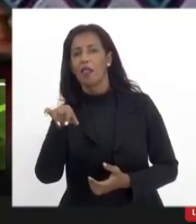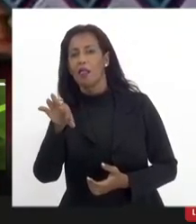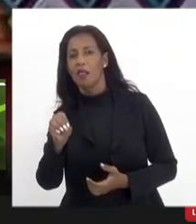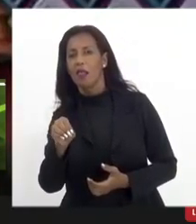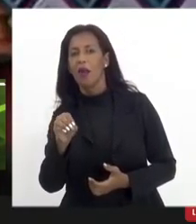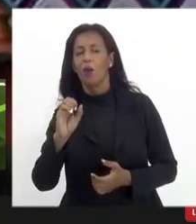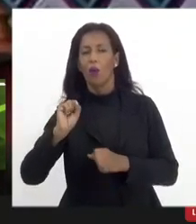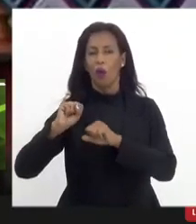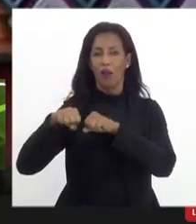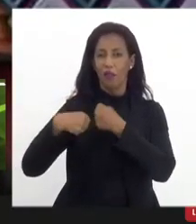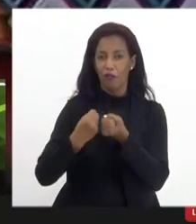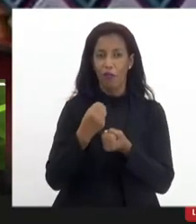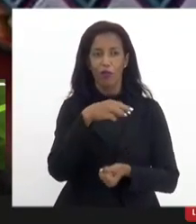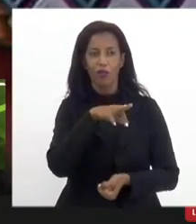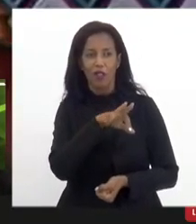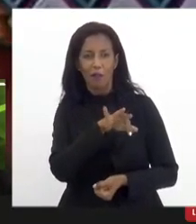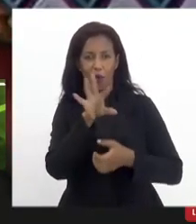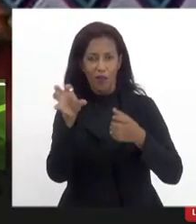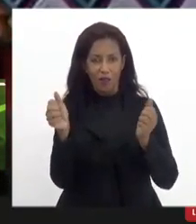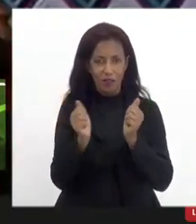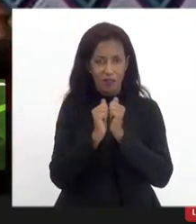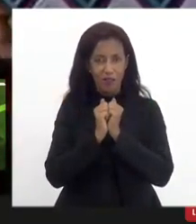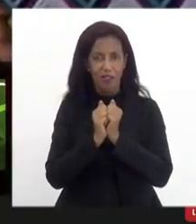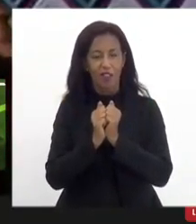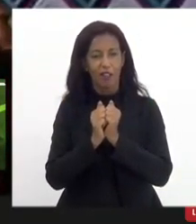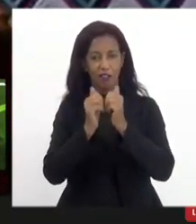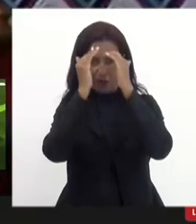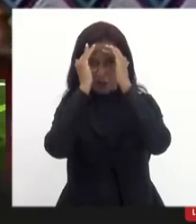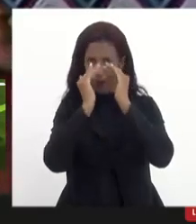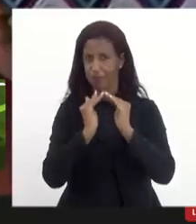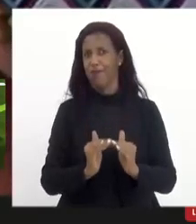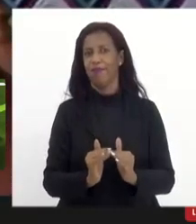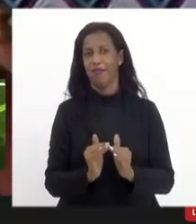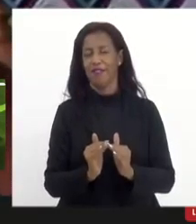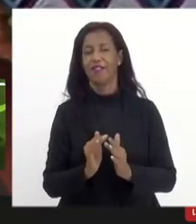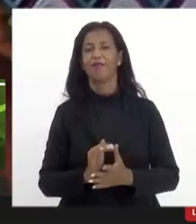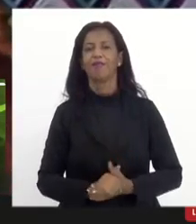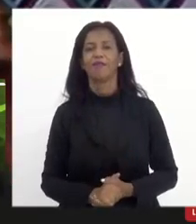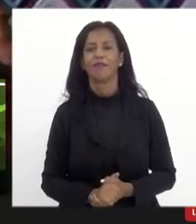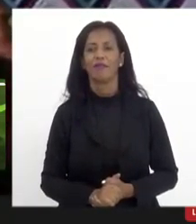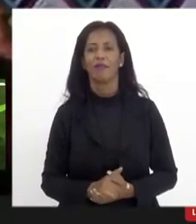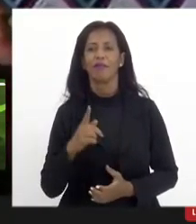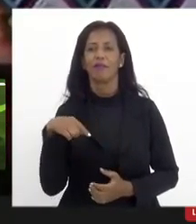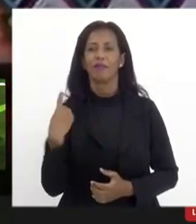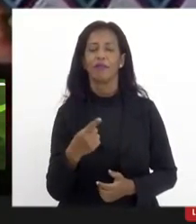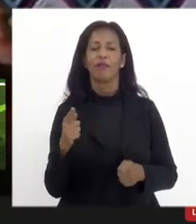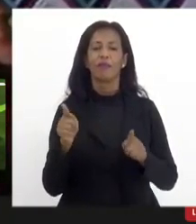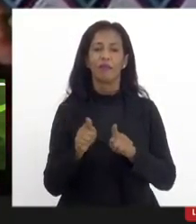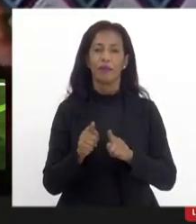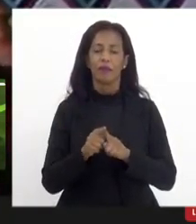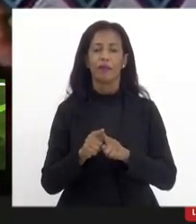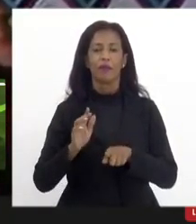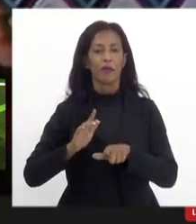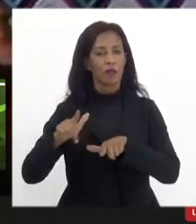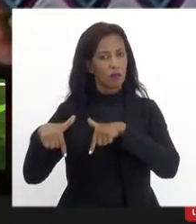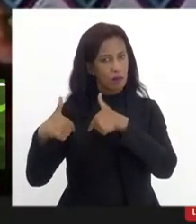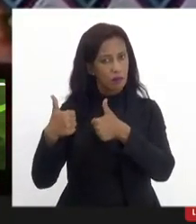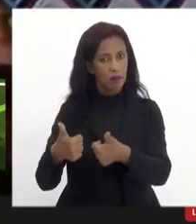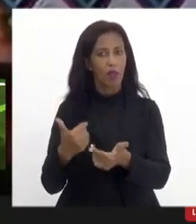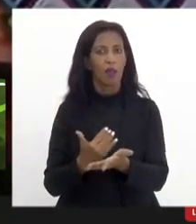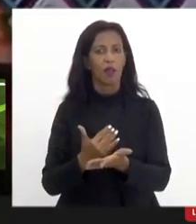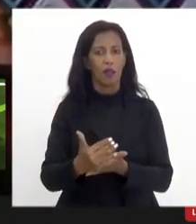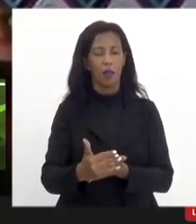com reforço da Mônica, já está acatado por ele. Nós também vamos operar isso, né, a